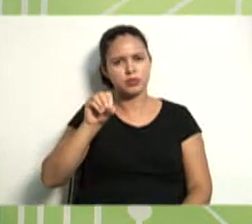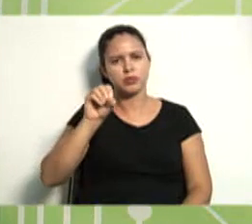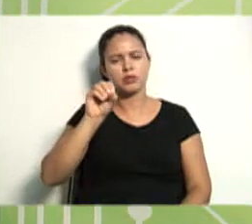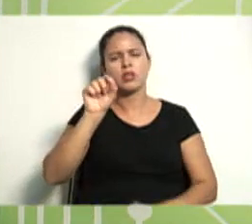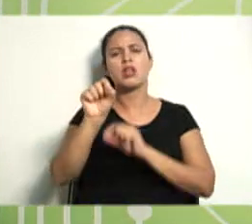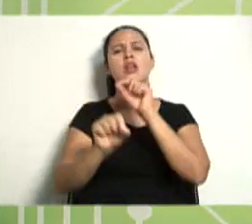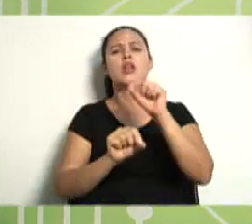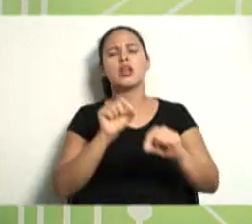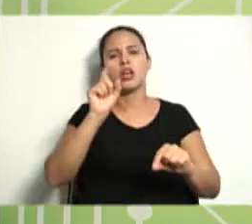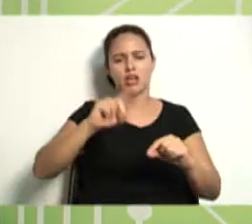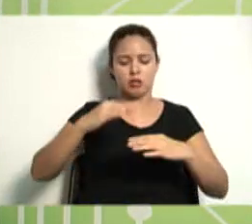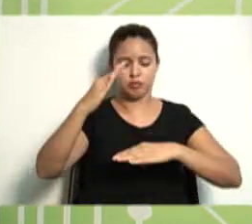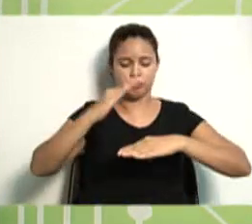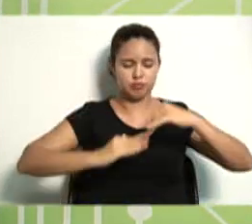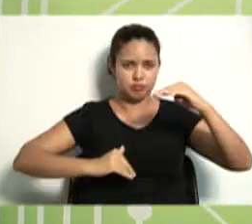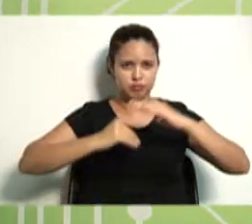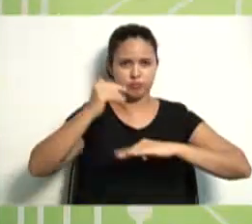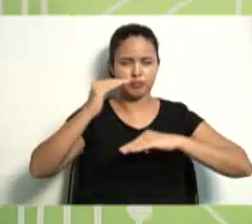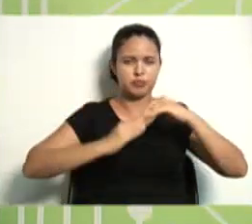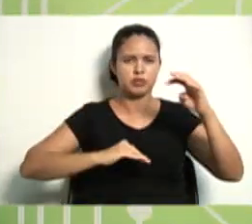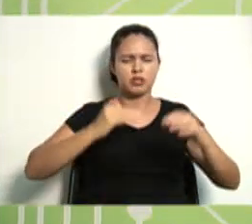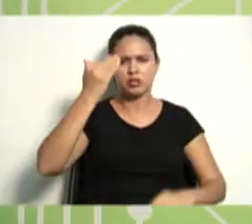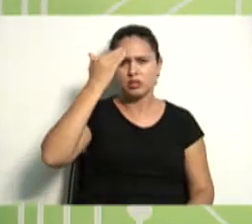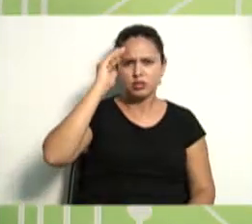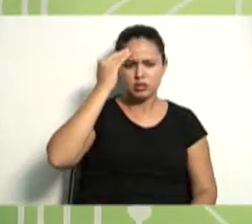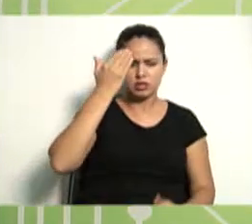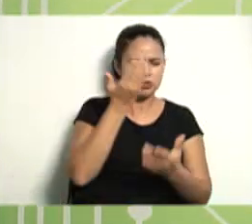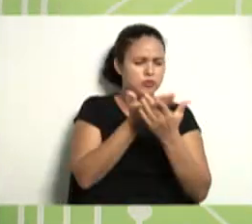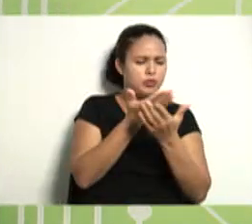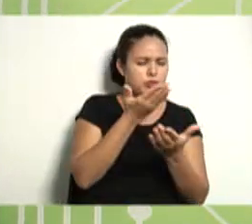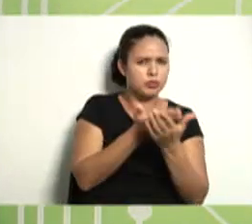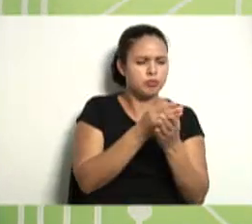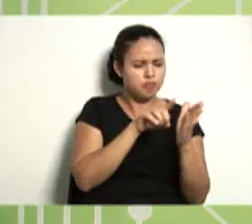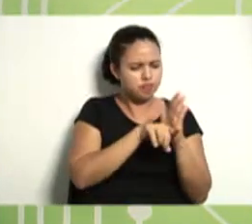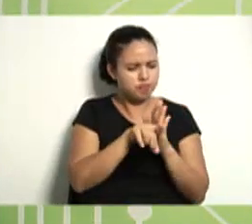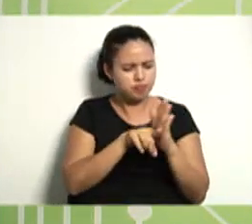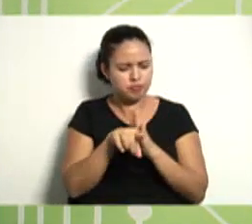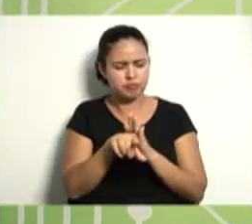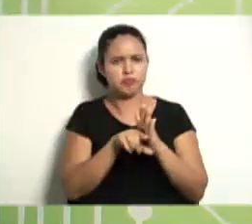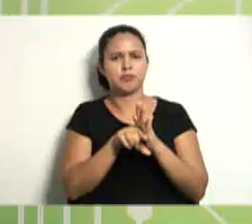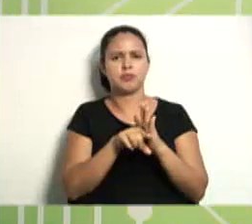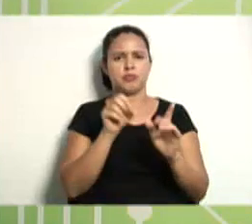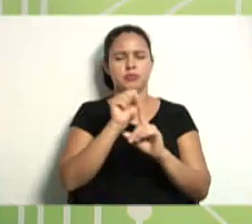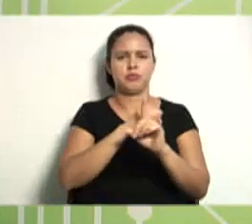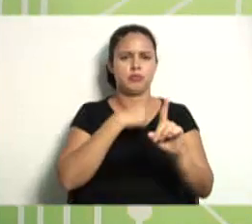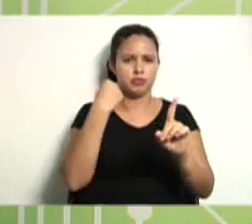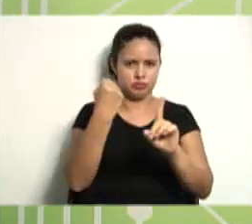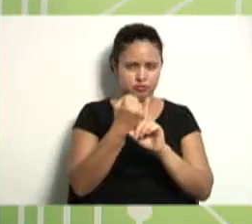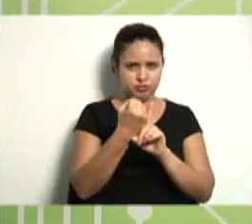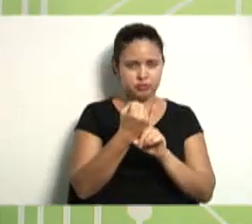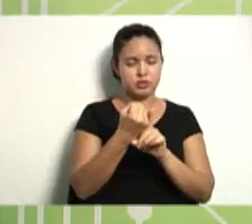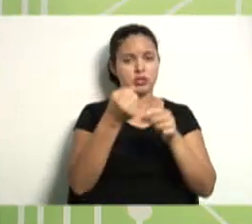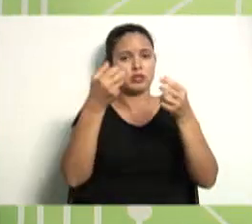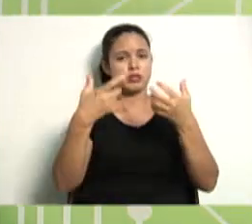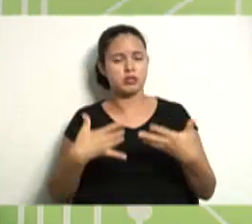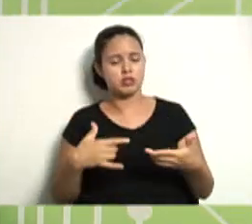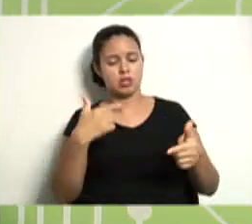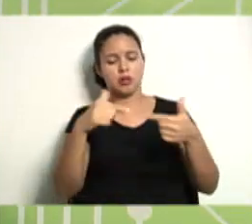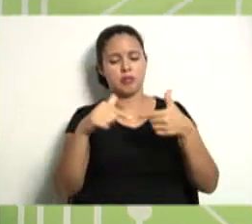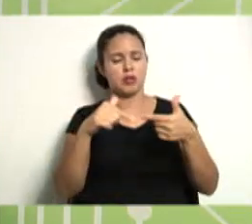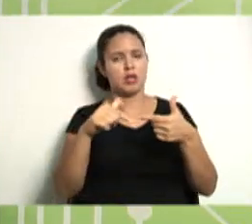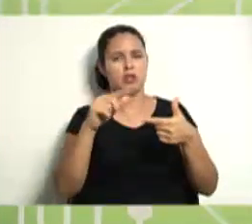as sociedades. Por que que eles dizem que trabalho é uma categoria importante? Porque se